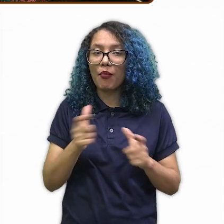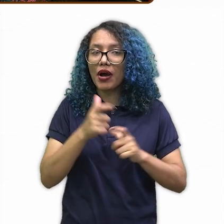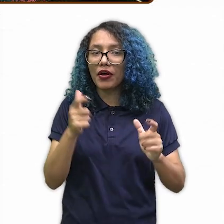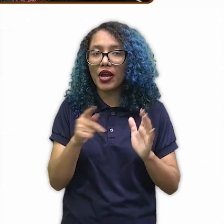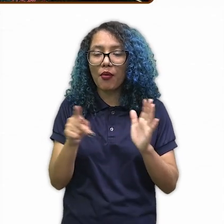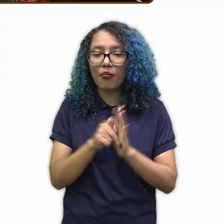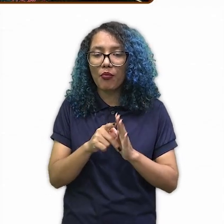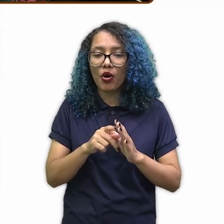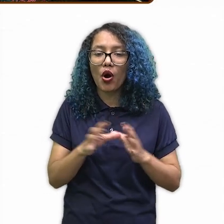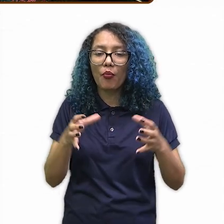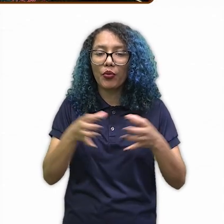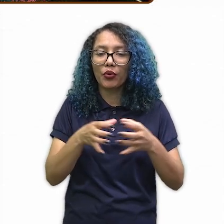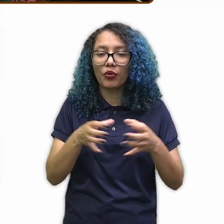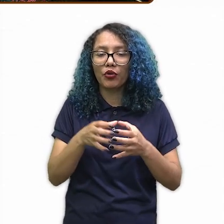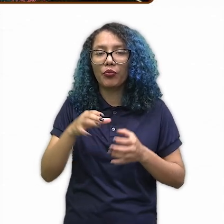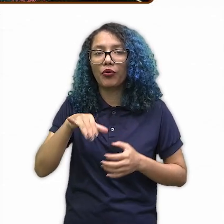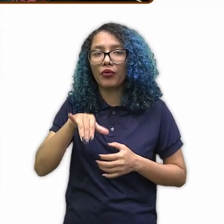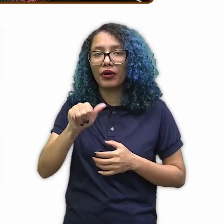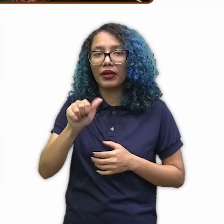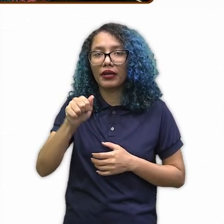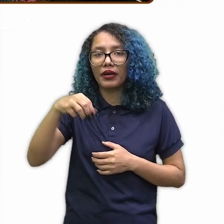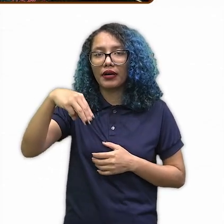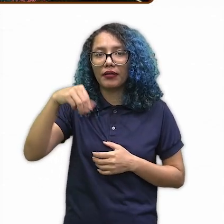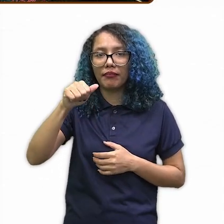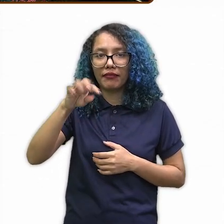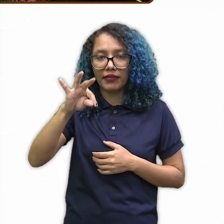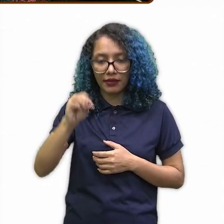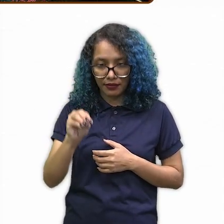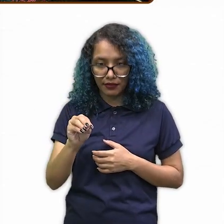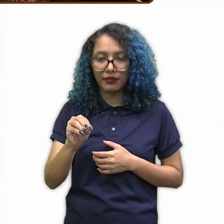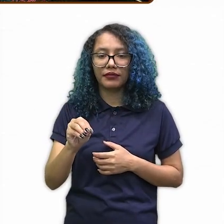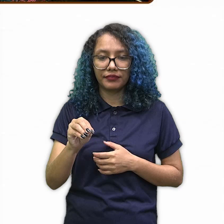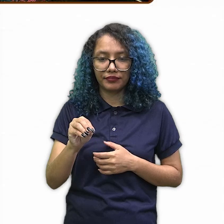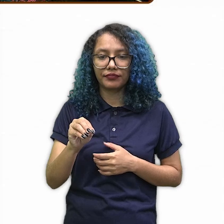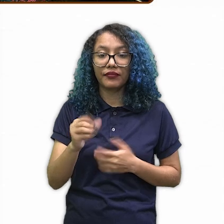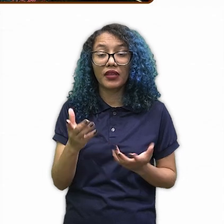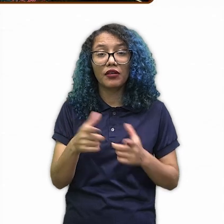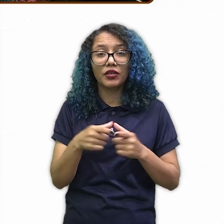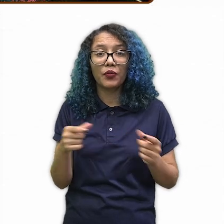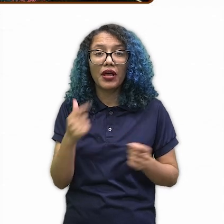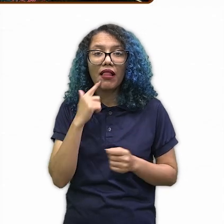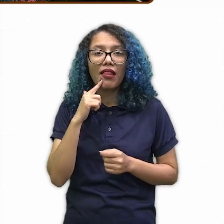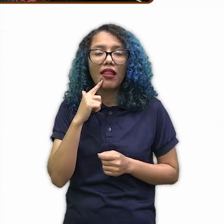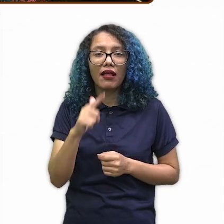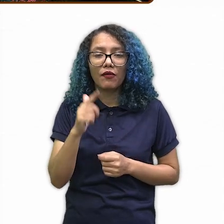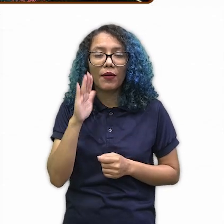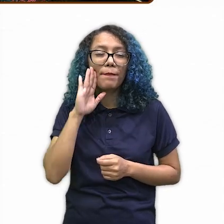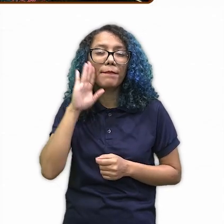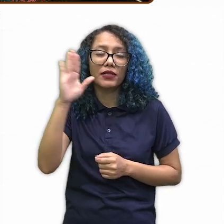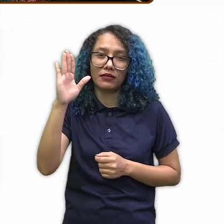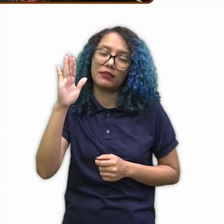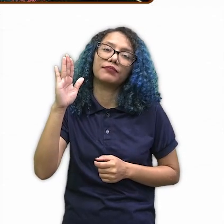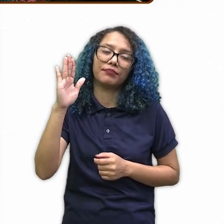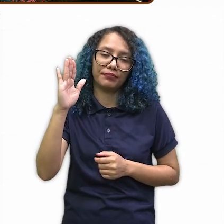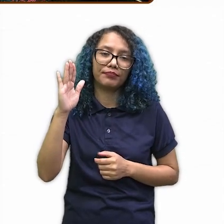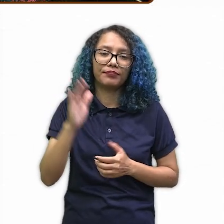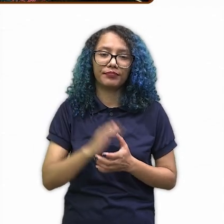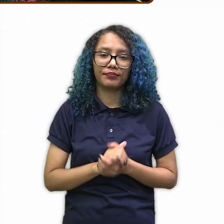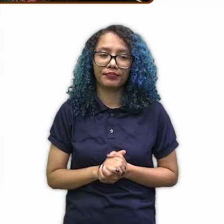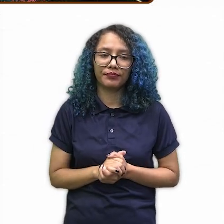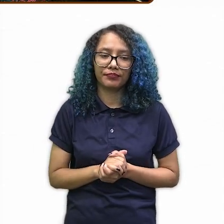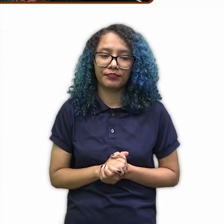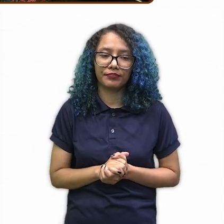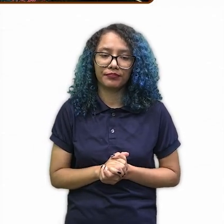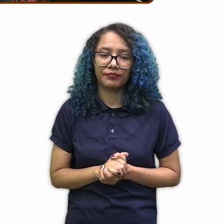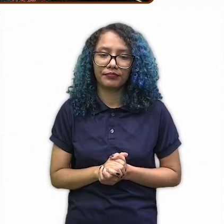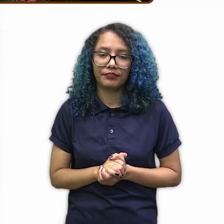etnia pertencendo ao grupo aí de Yamato. O japonês vai ser a língua principal.